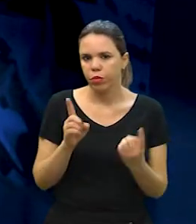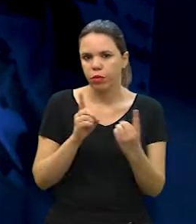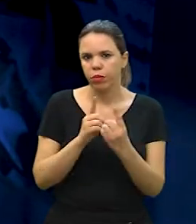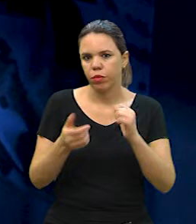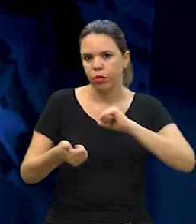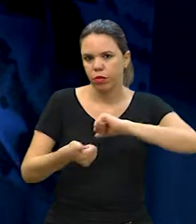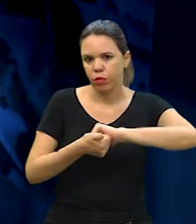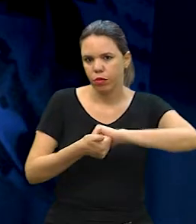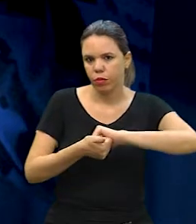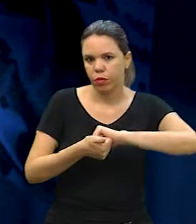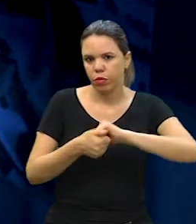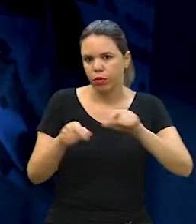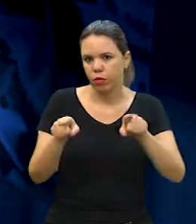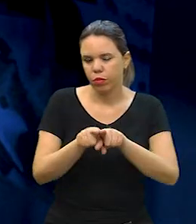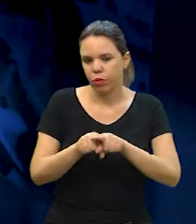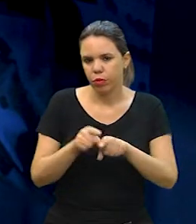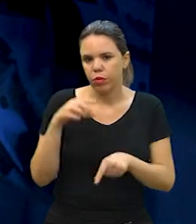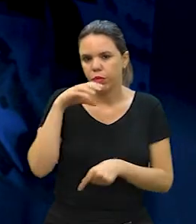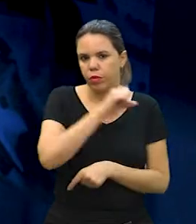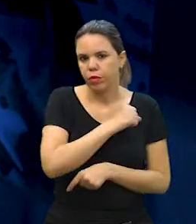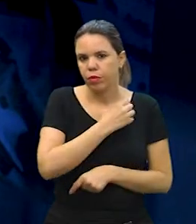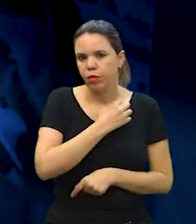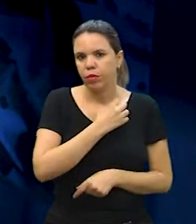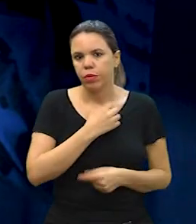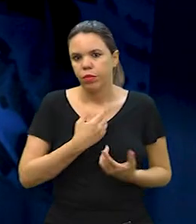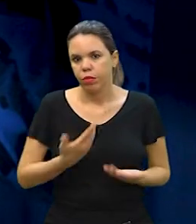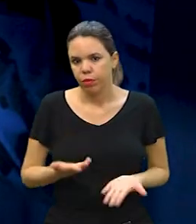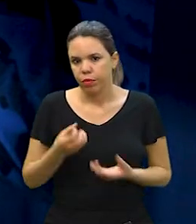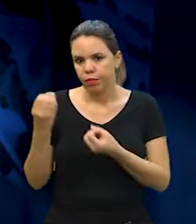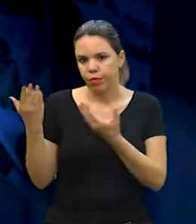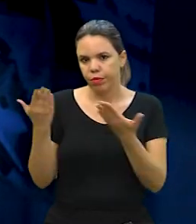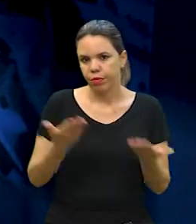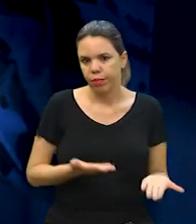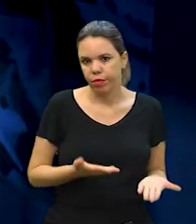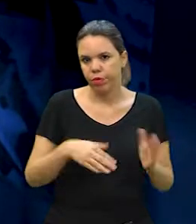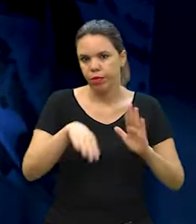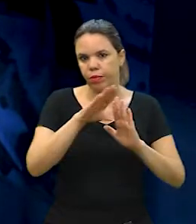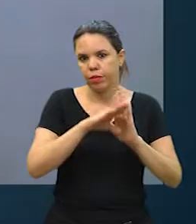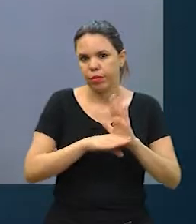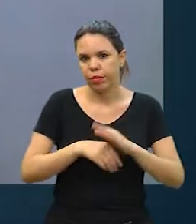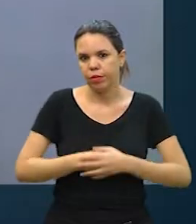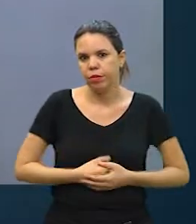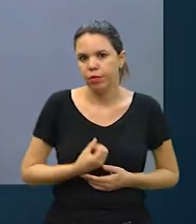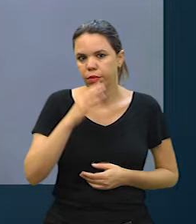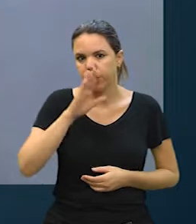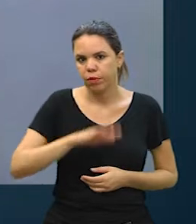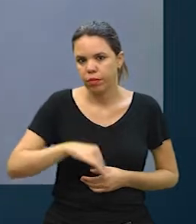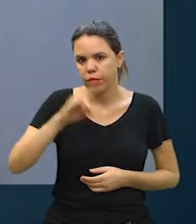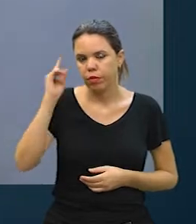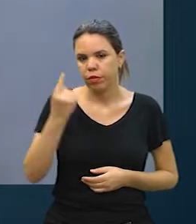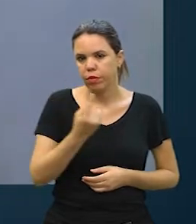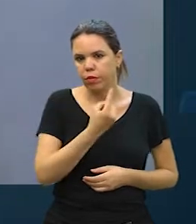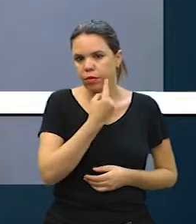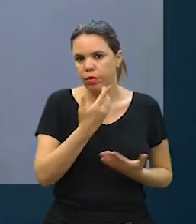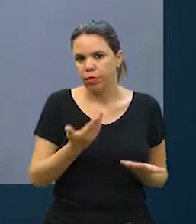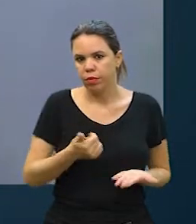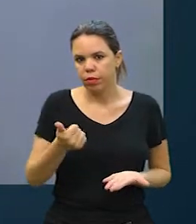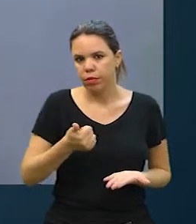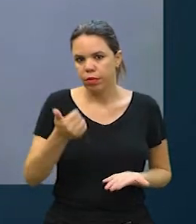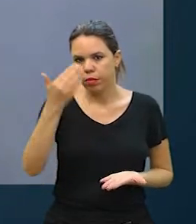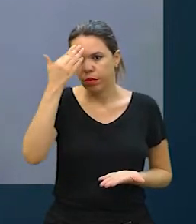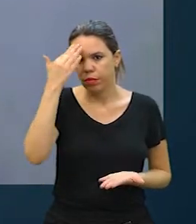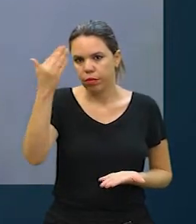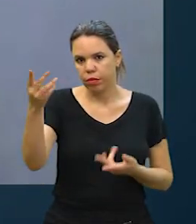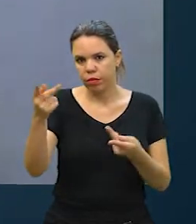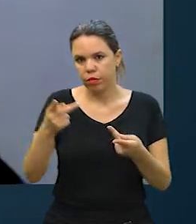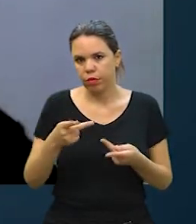de qualidade e também com rapidez para isso. Seja bem-vindo ao nosso programa. Boa tarde, Mirna. Primeiro, queria agradecer